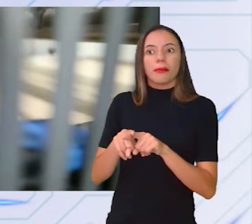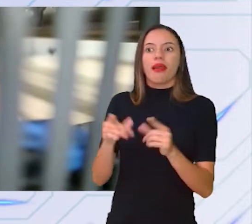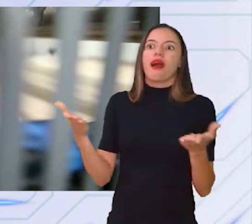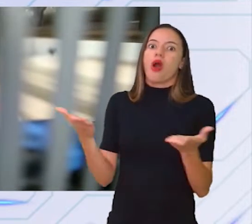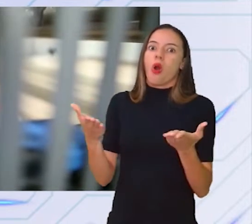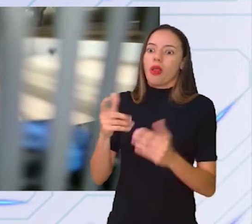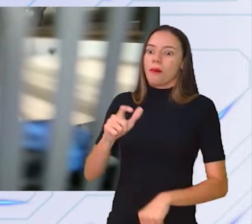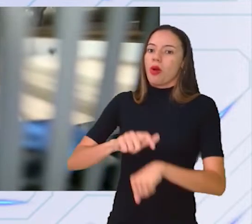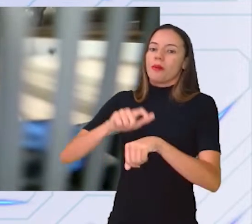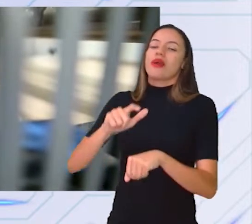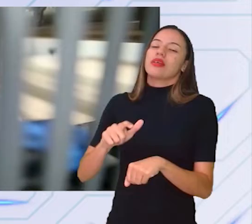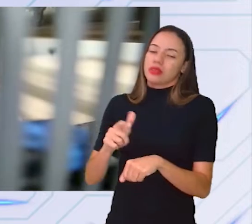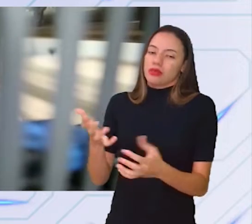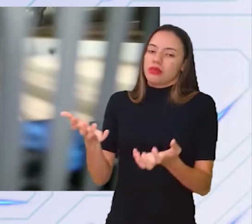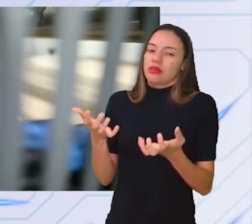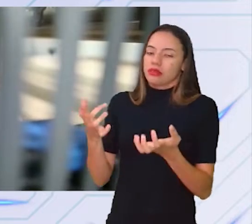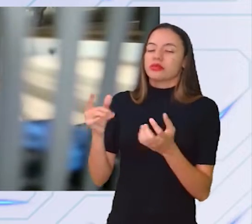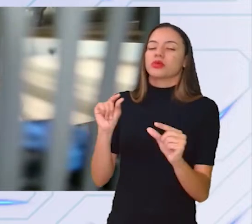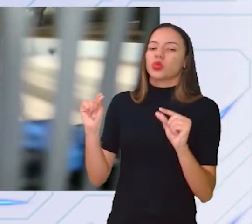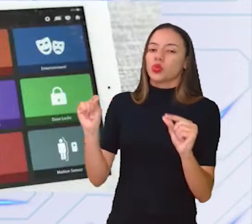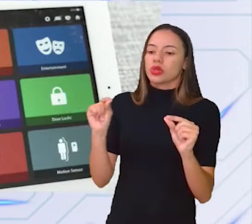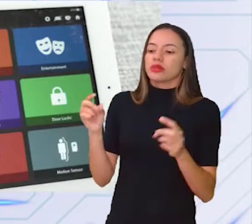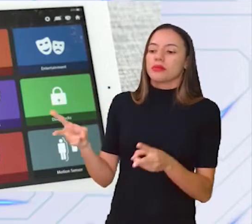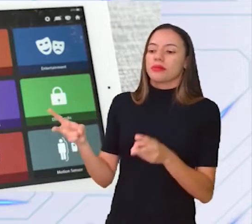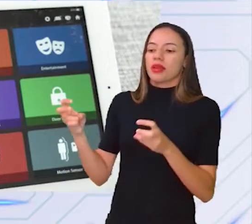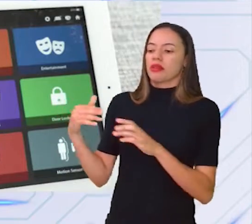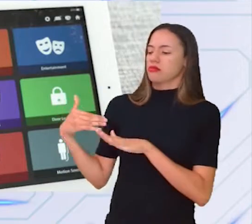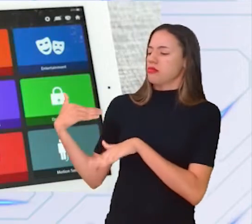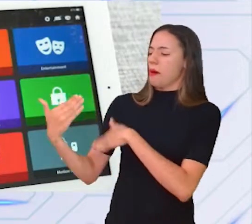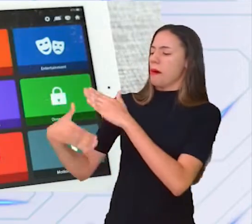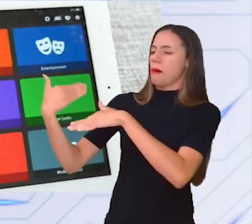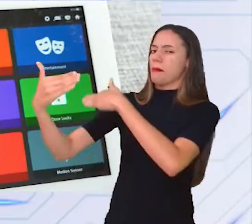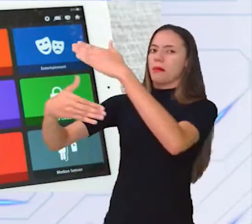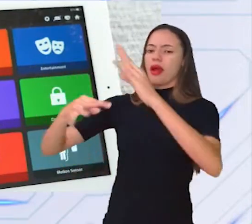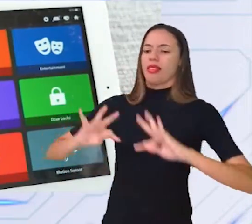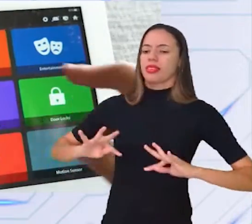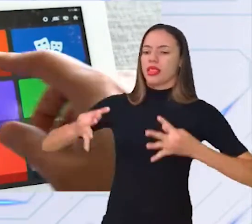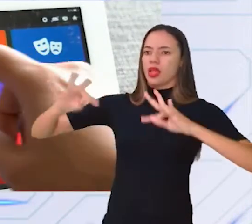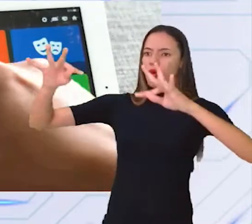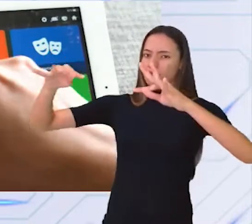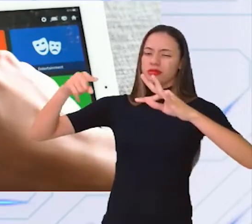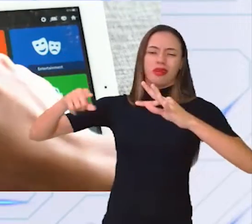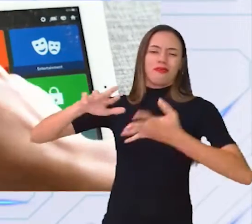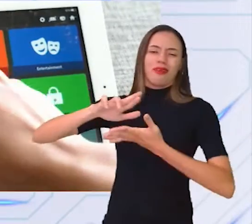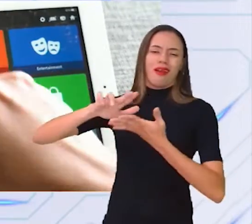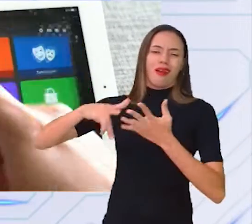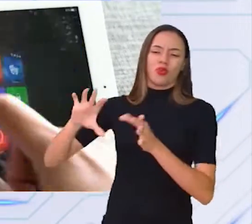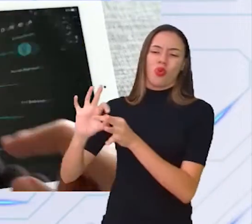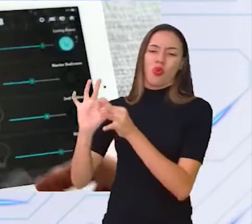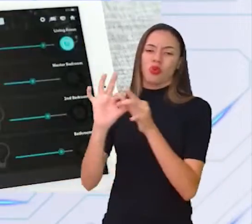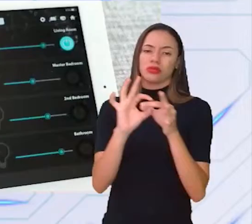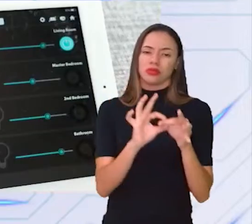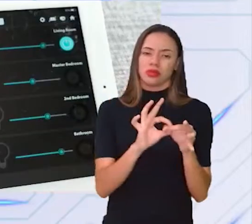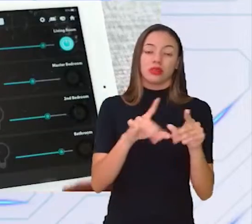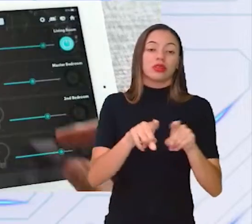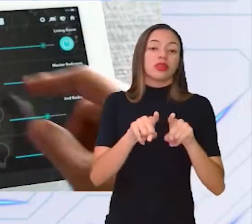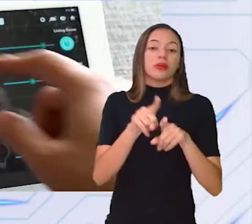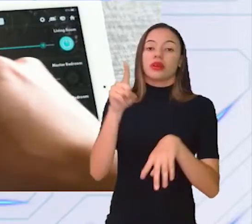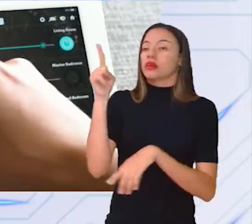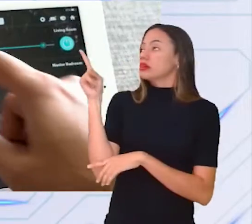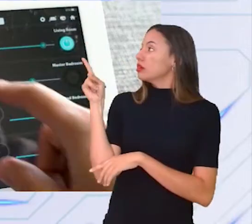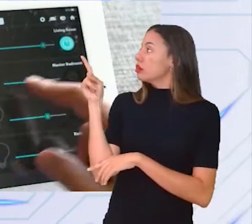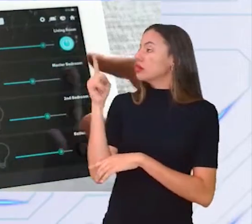chega, né? Ou seja, a gente percebe aí que o avanço tecnológico, né, em diversas situações, essa outra aí, ó, a gente